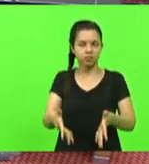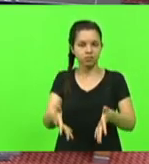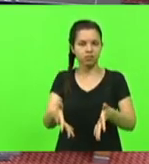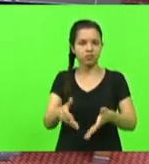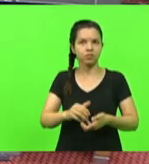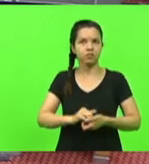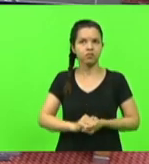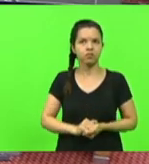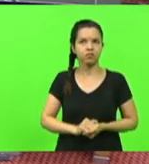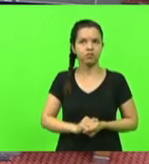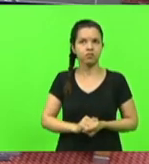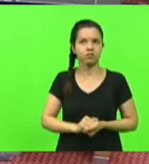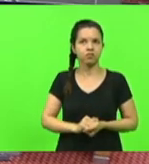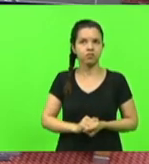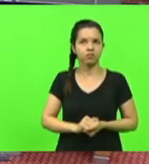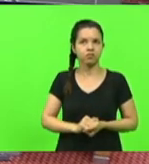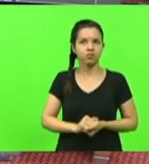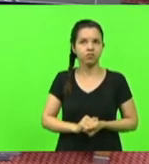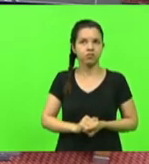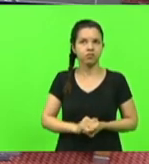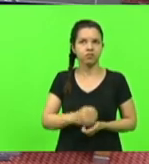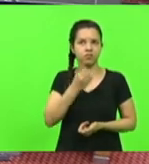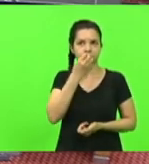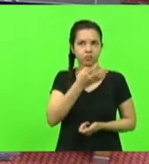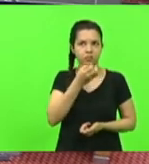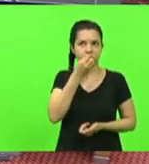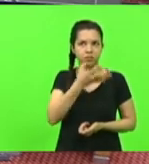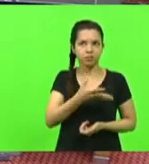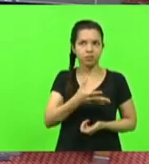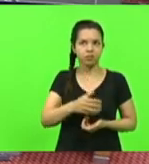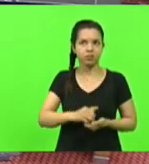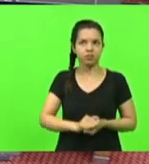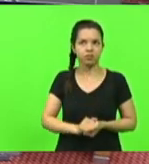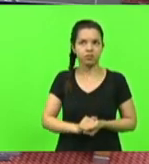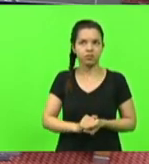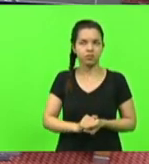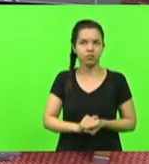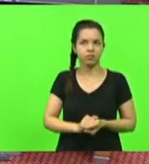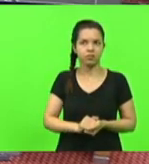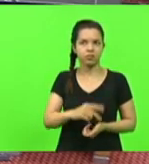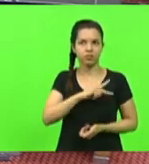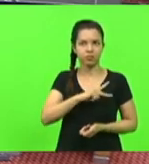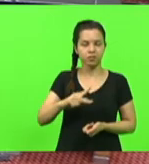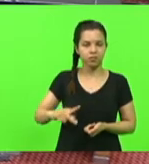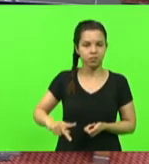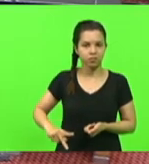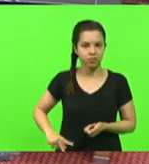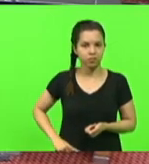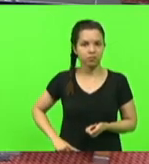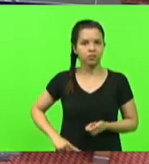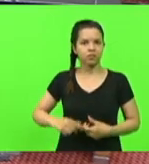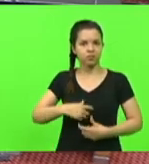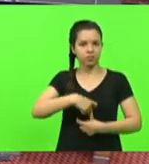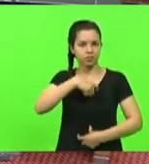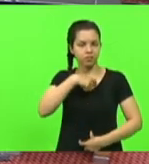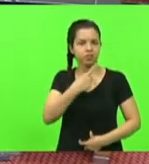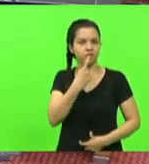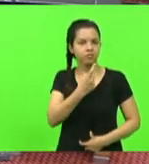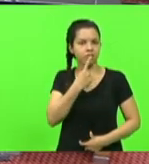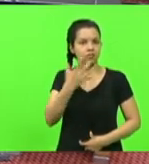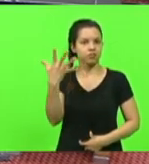Então, está show de bola aí, para você, presidente, essa cara, gravata vermelha, bonita, não é?